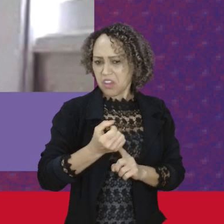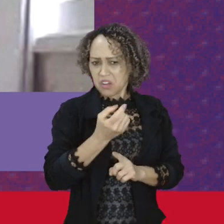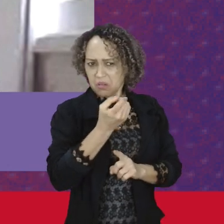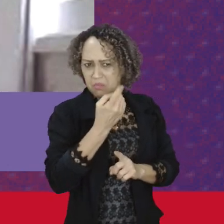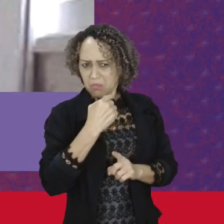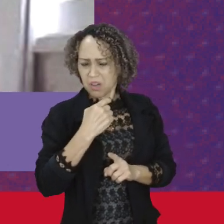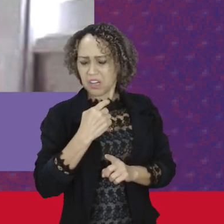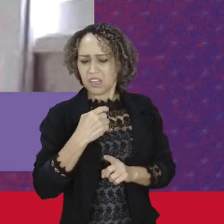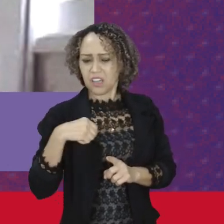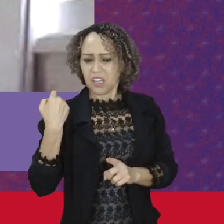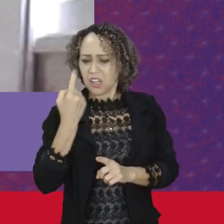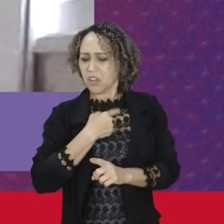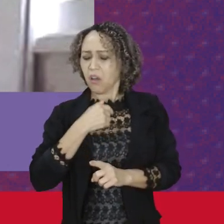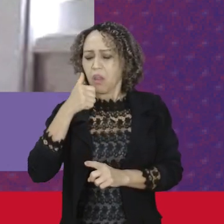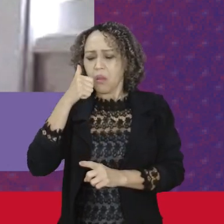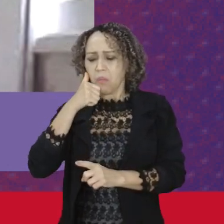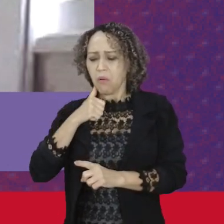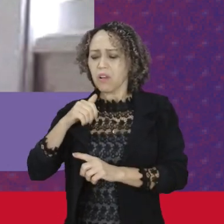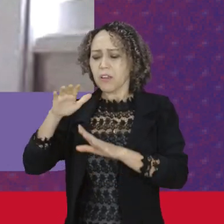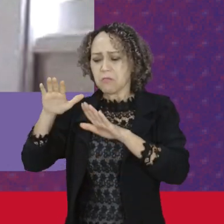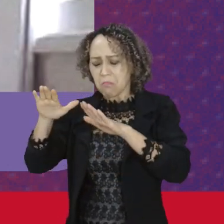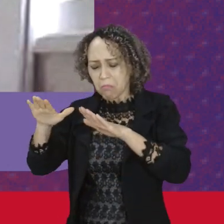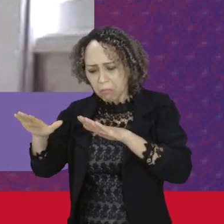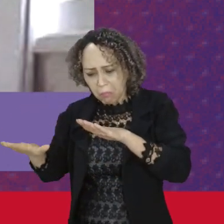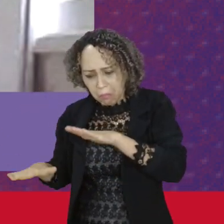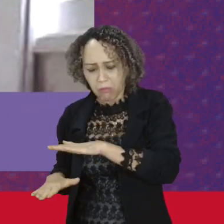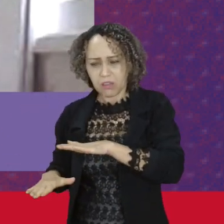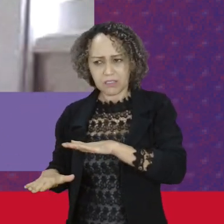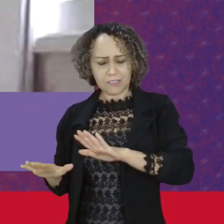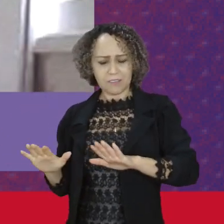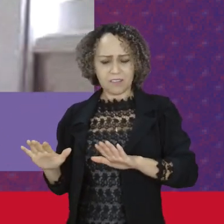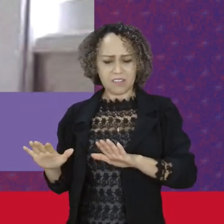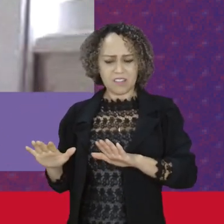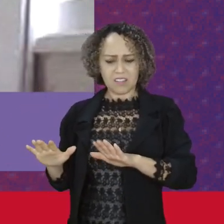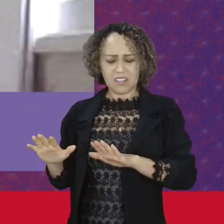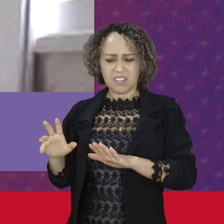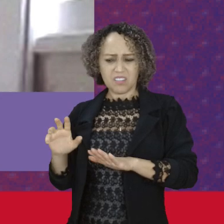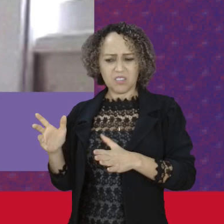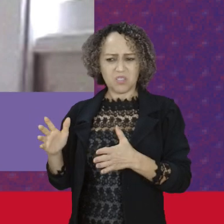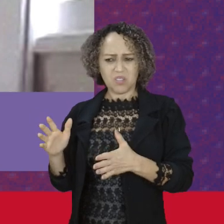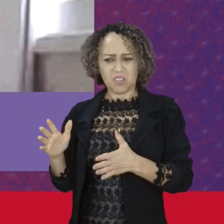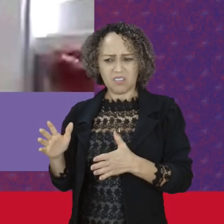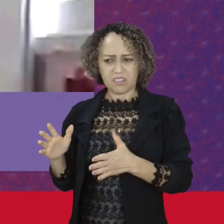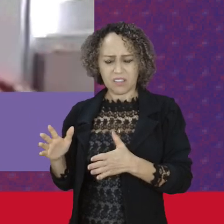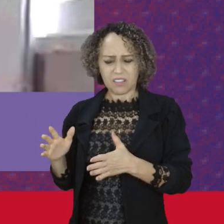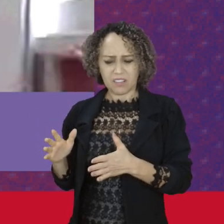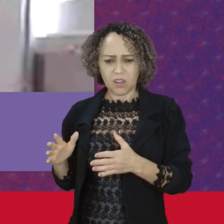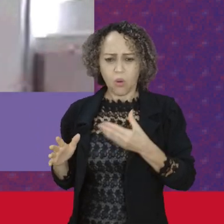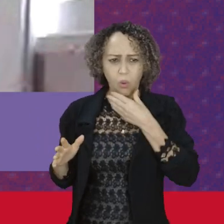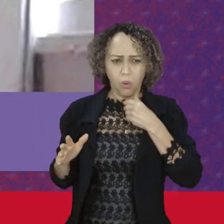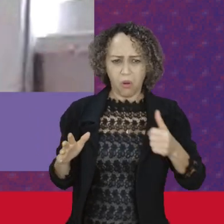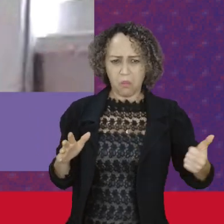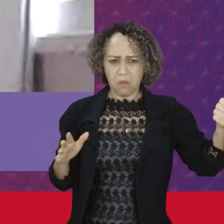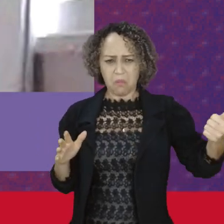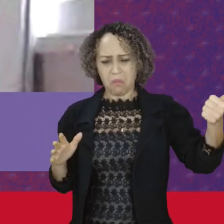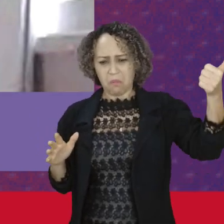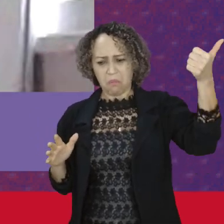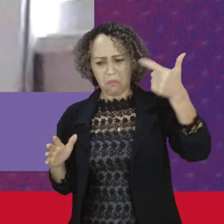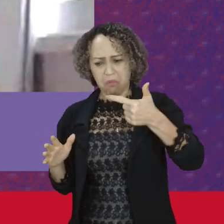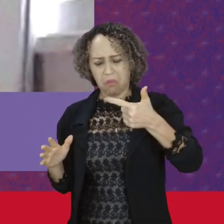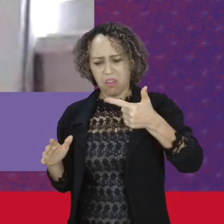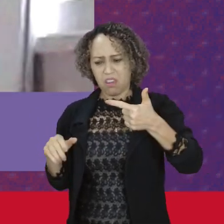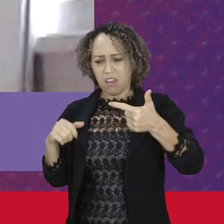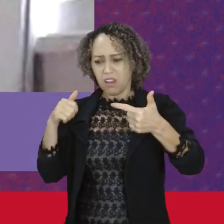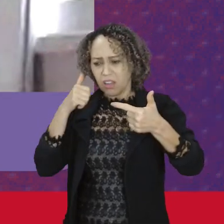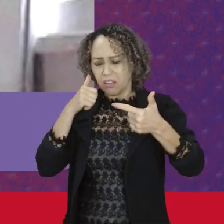pior, supostamente, né, na hierarquia, ele é pior do que o lugar que é dado aos homens, mas que a própria existência dessa divisão já é